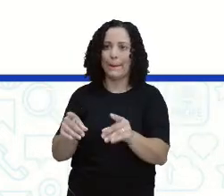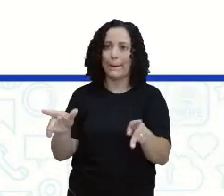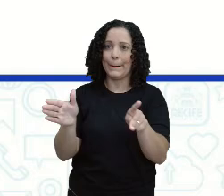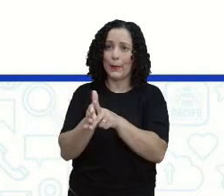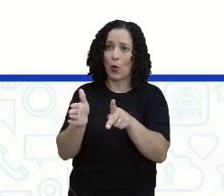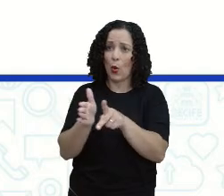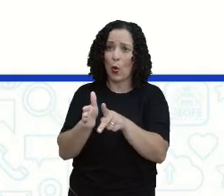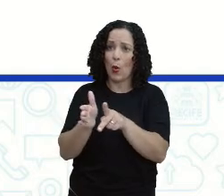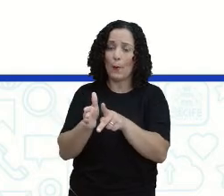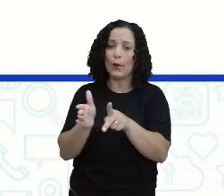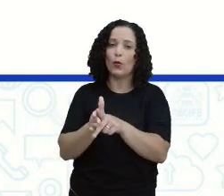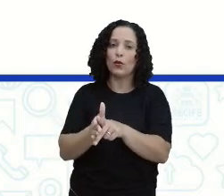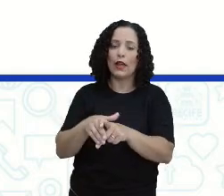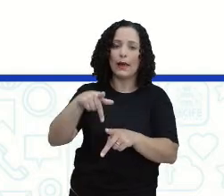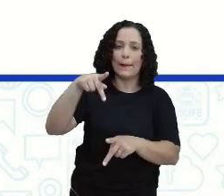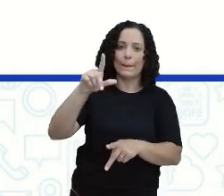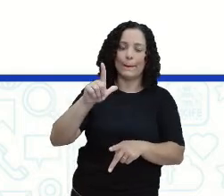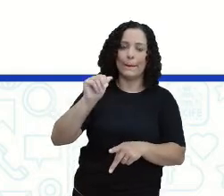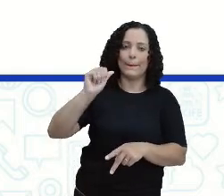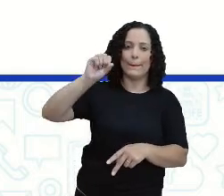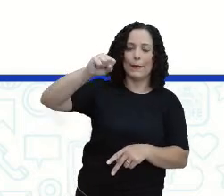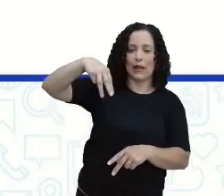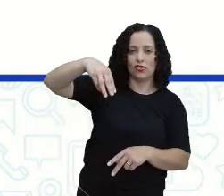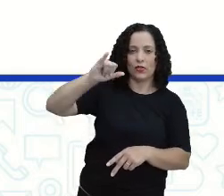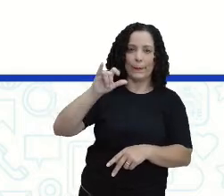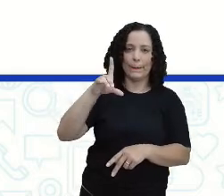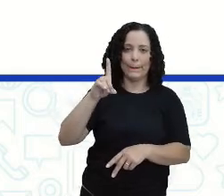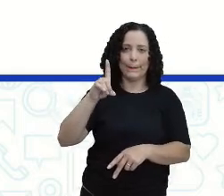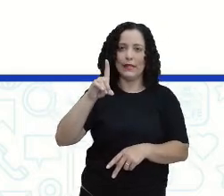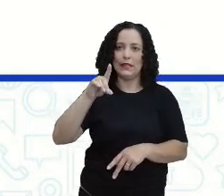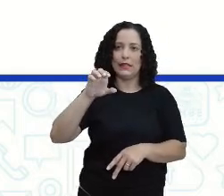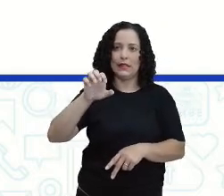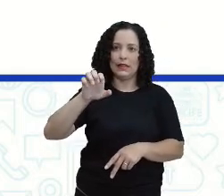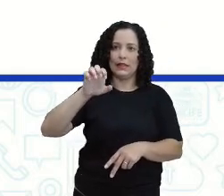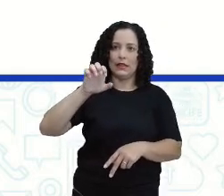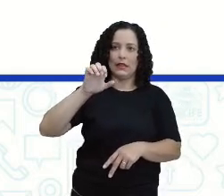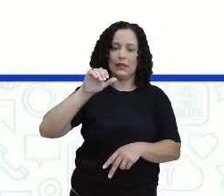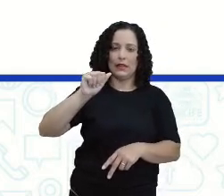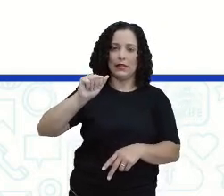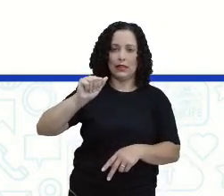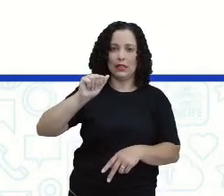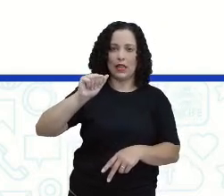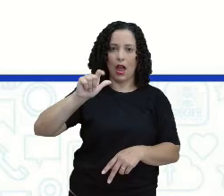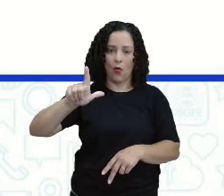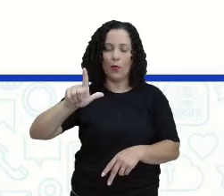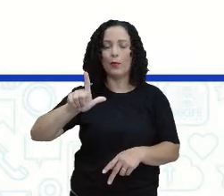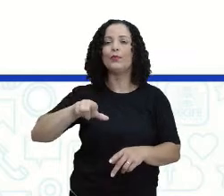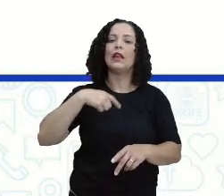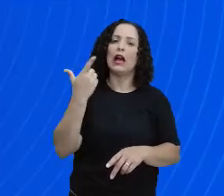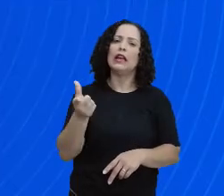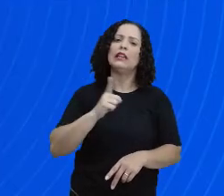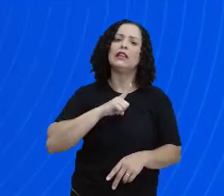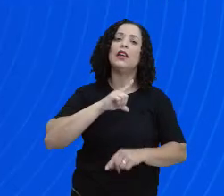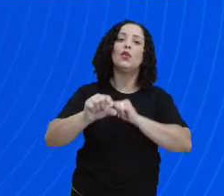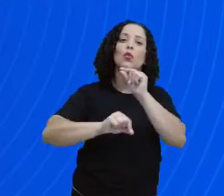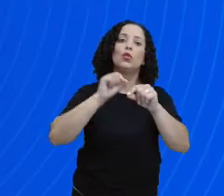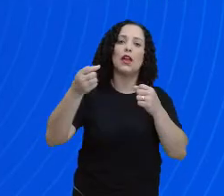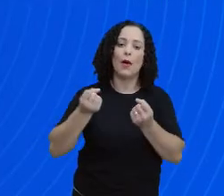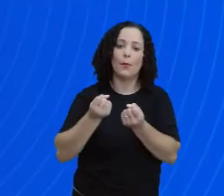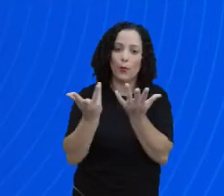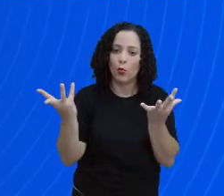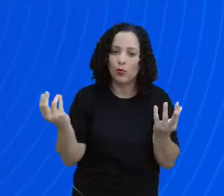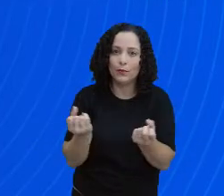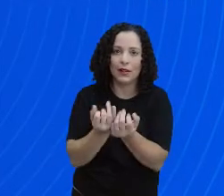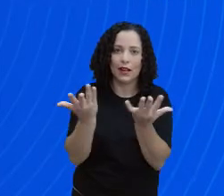de um organismo, um segundo organismo. A partir daí vai haver a multiplicação, né? No caso da gente utilizar